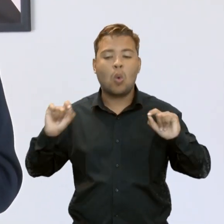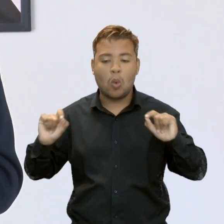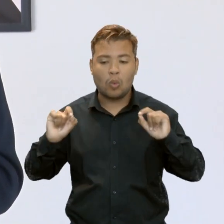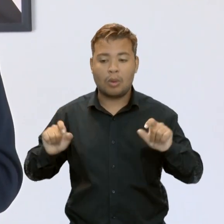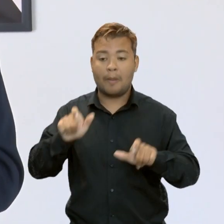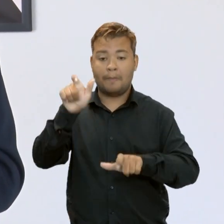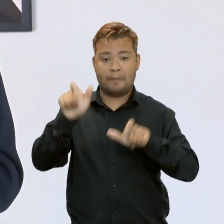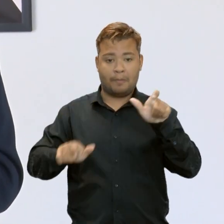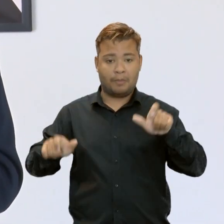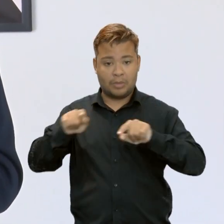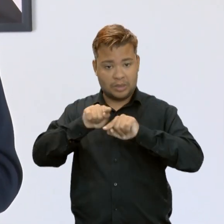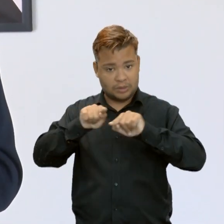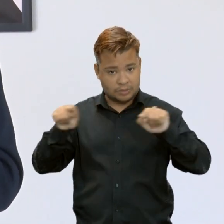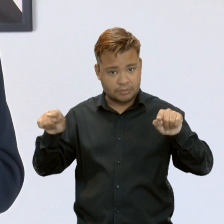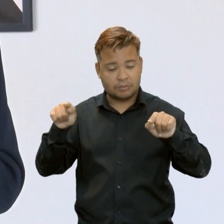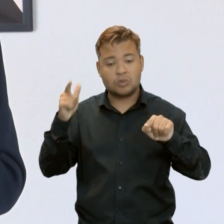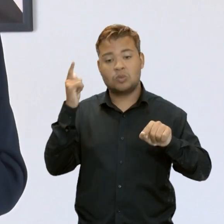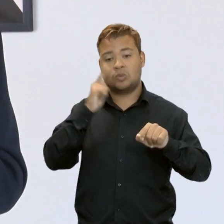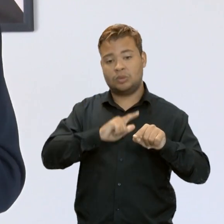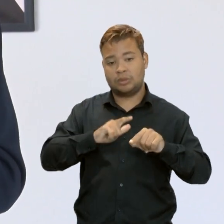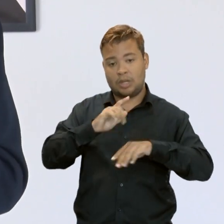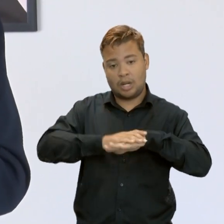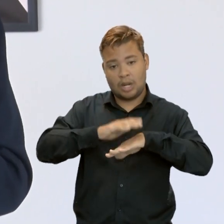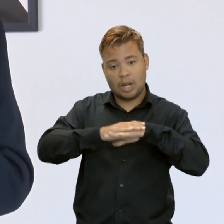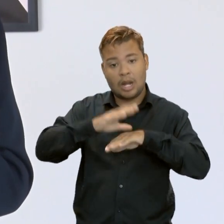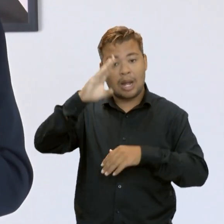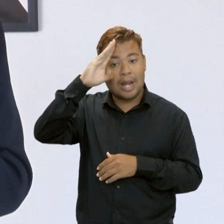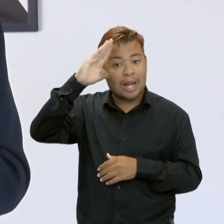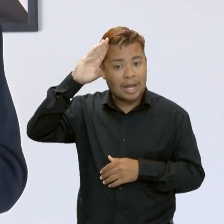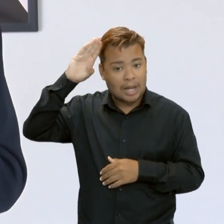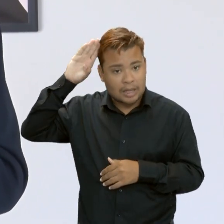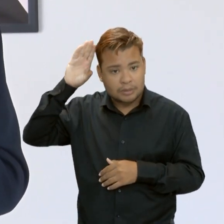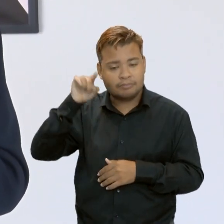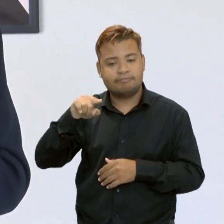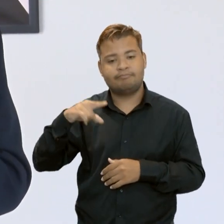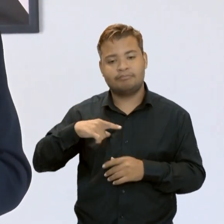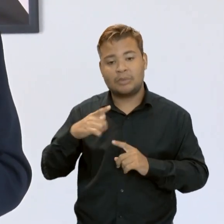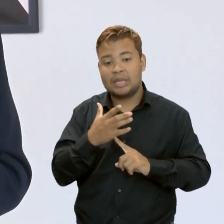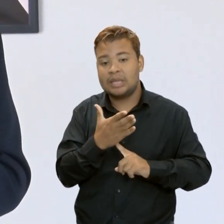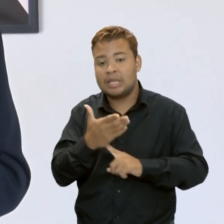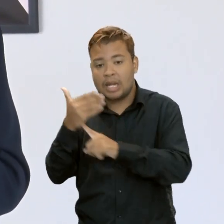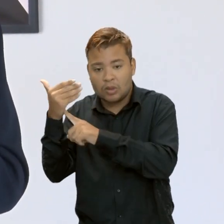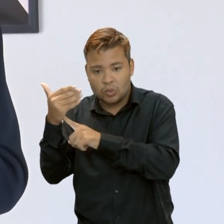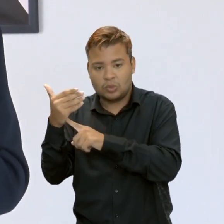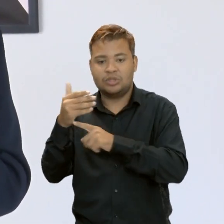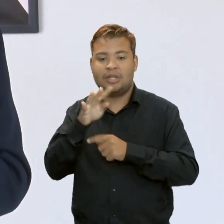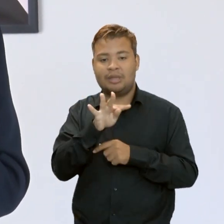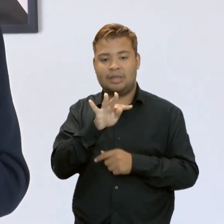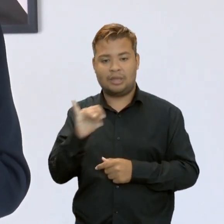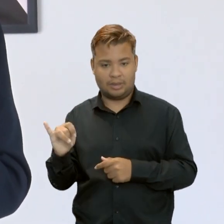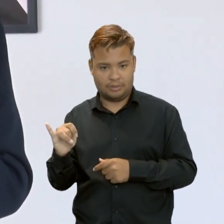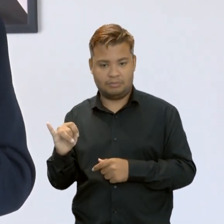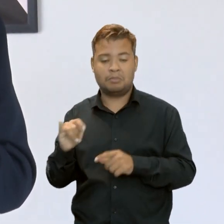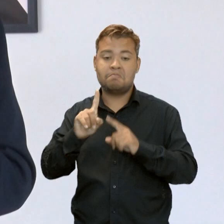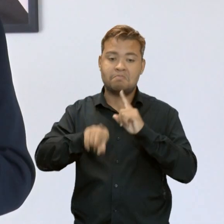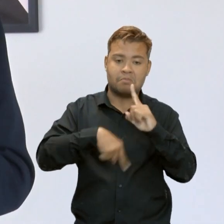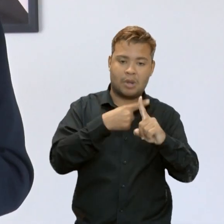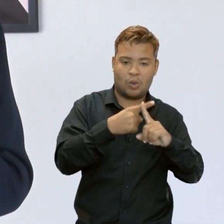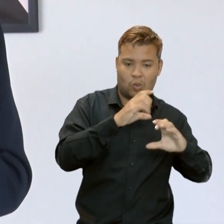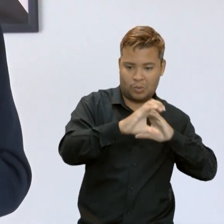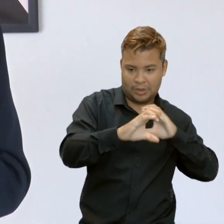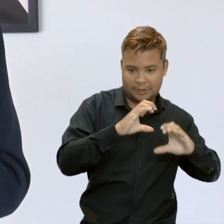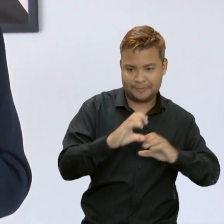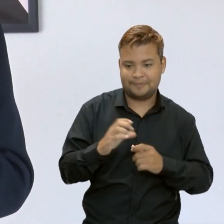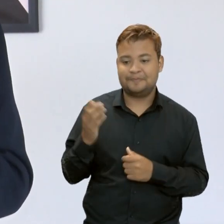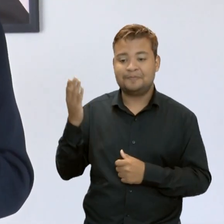as pessoas para atividades acadêmicas que utilizem de tecnologia da informação e comunicação eu sou